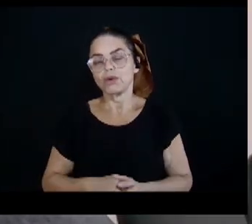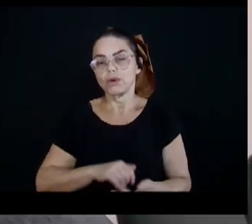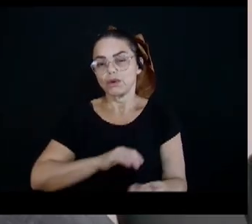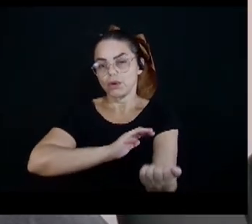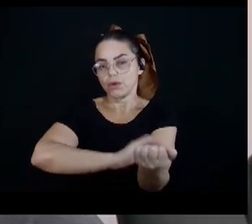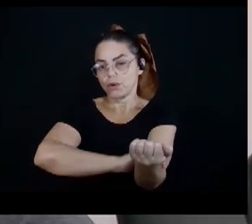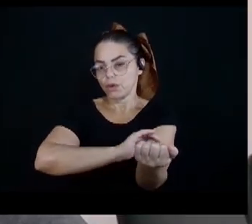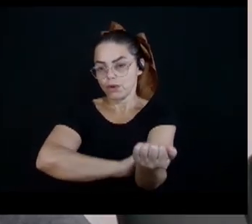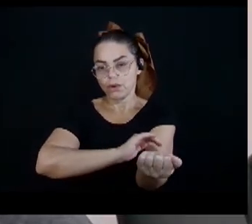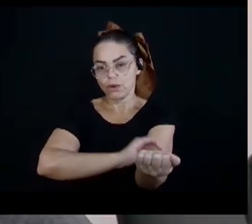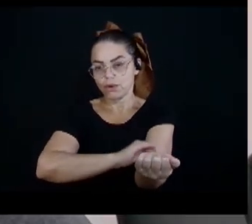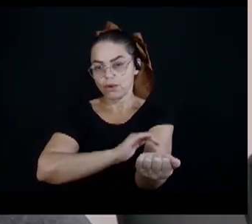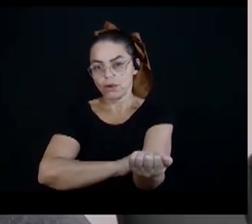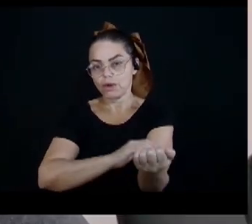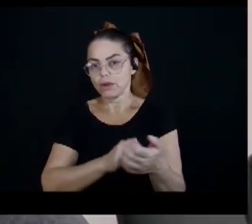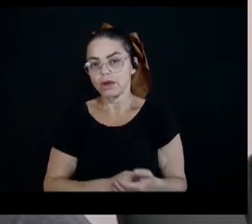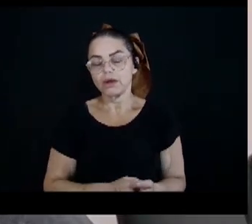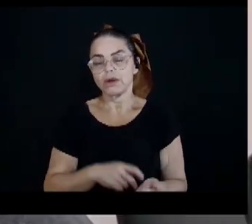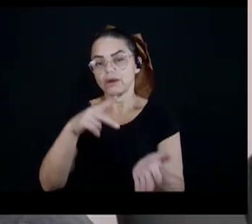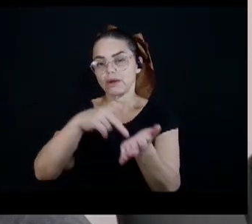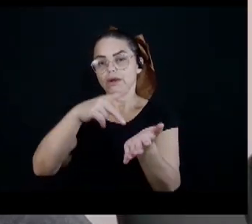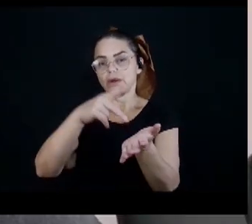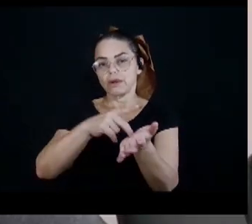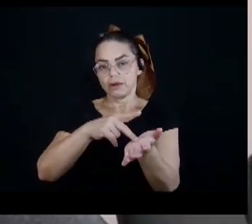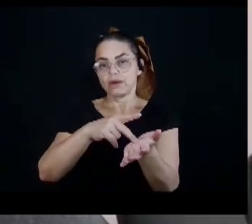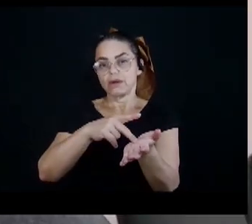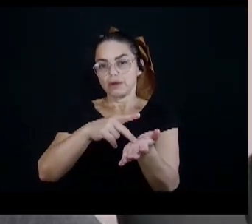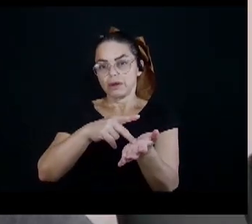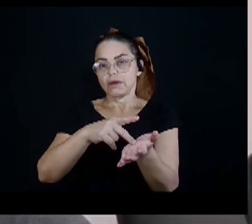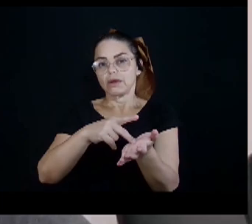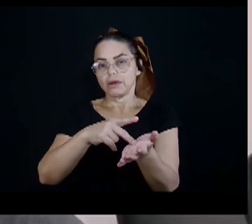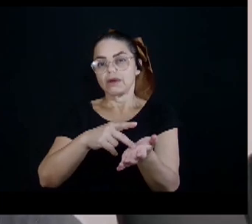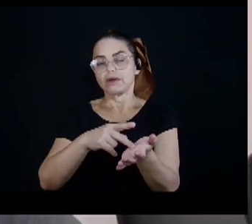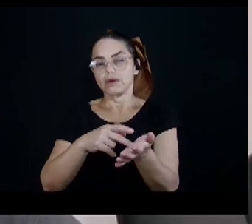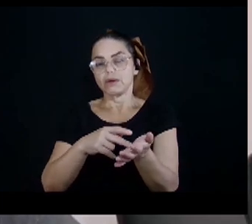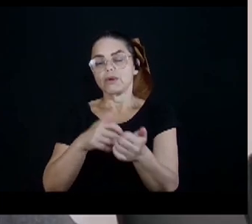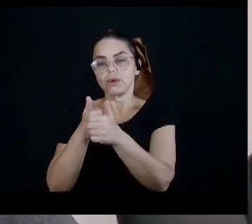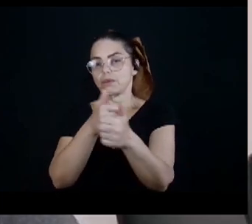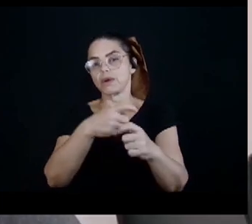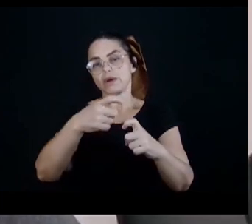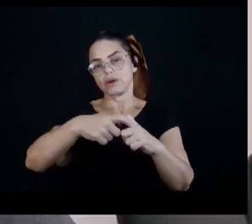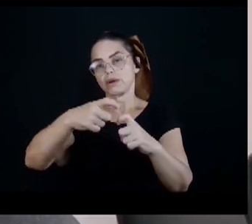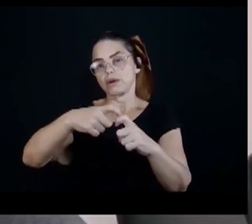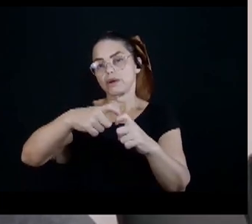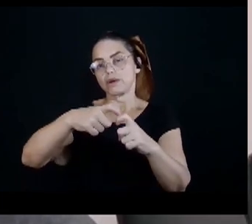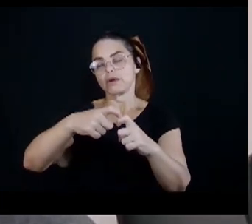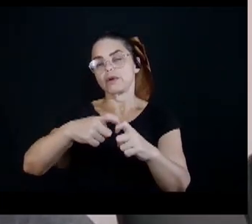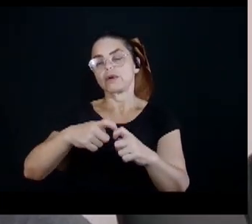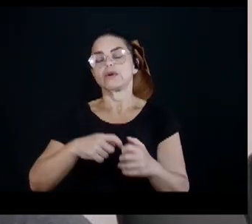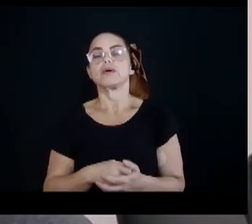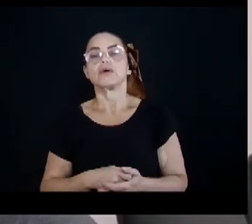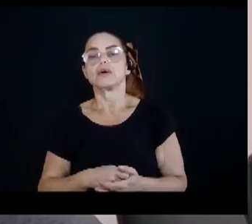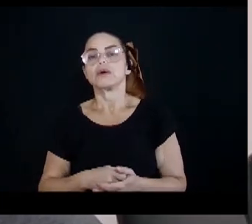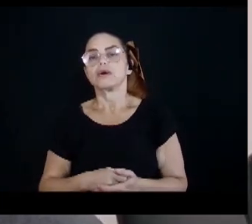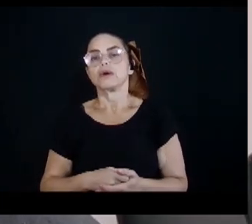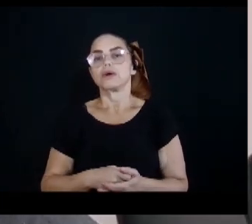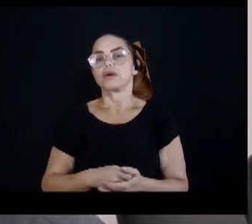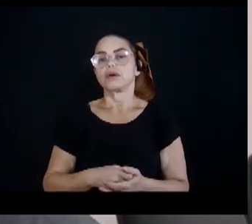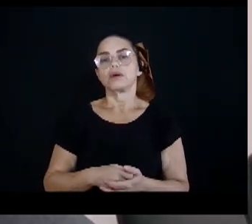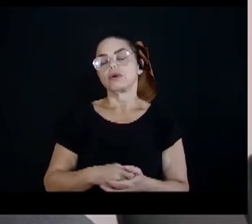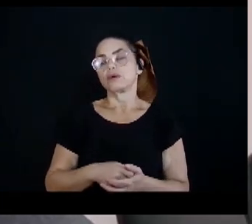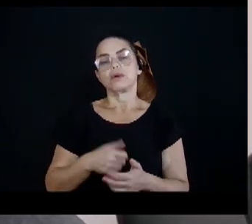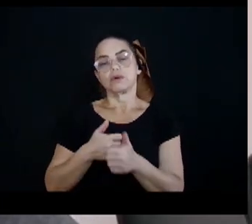a pessoa realmente tem um acompanhamento. A gente sabe. Como a doutora falou, tem gente tomando sem um acompanhamento médico, né,